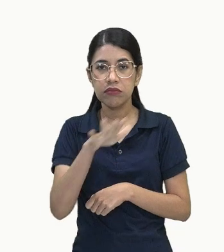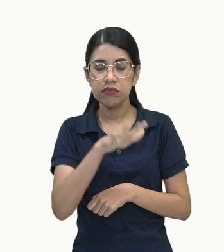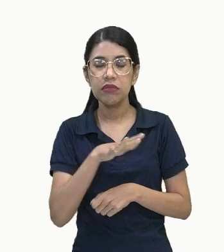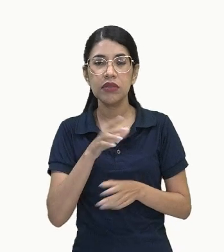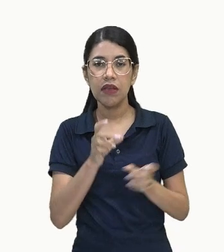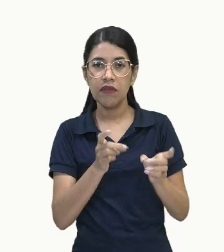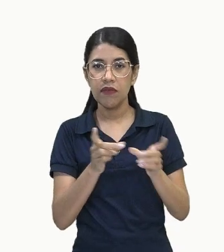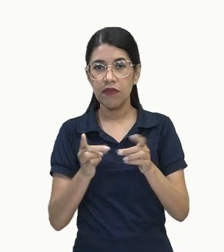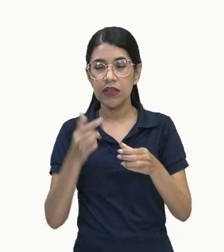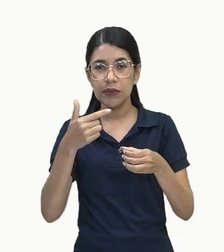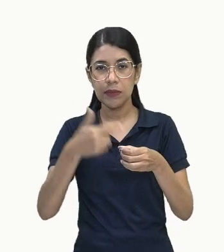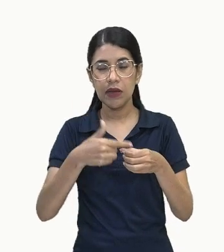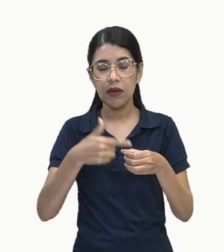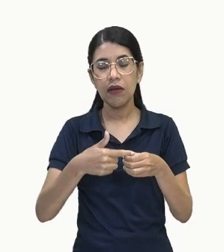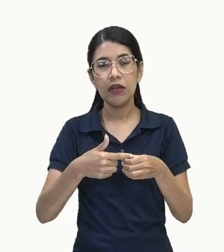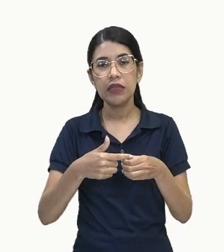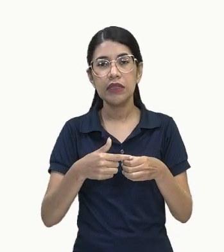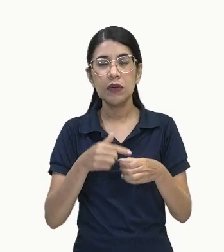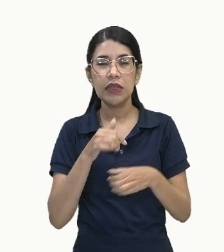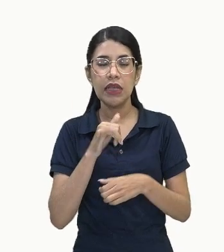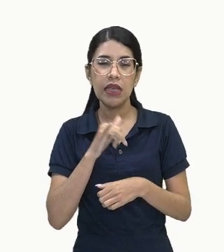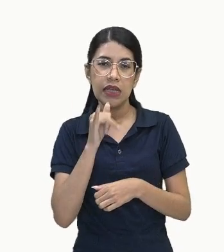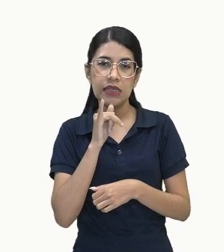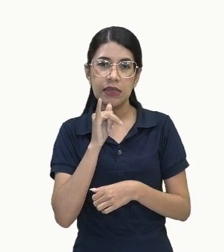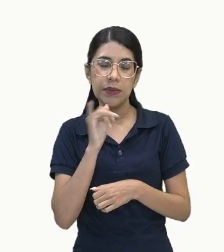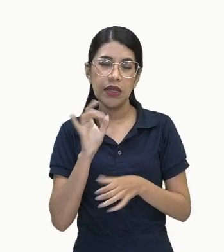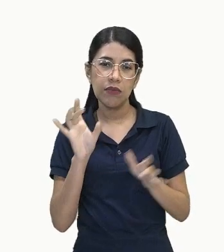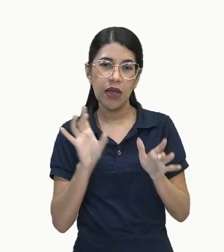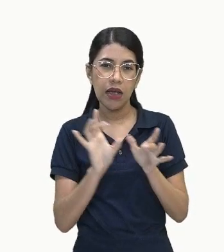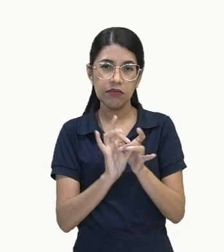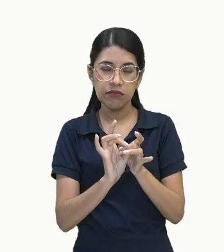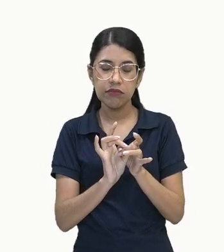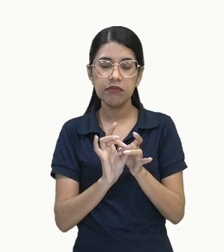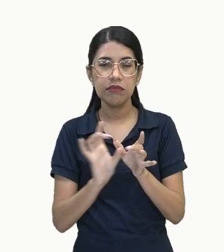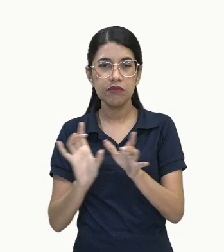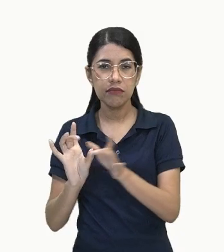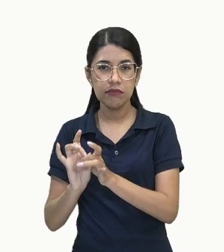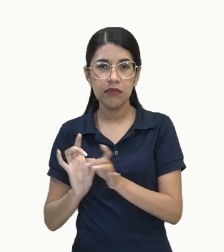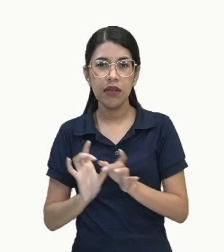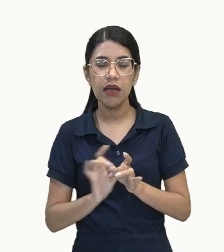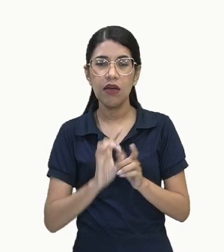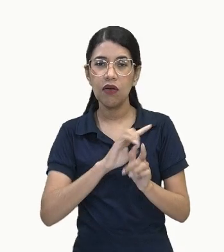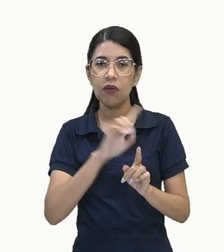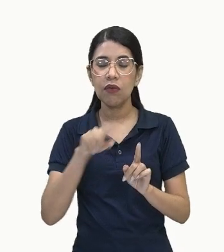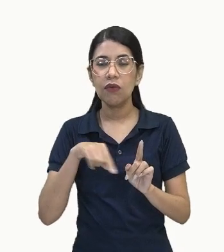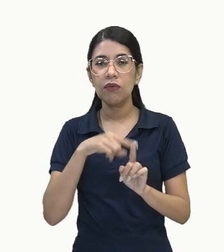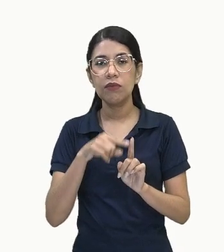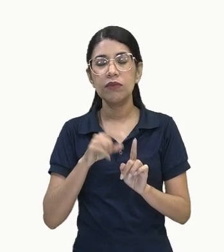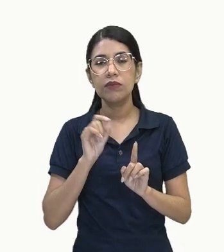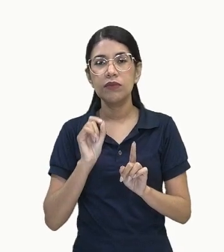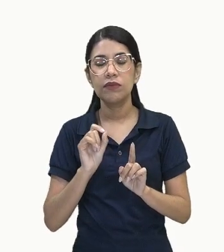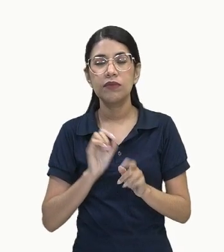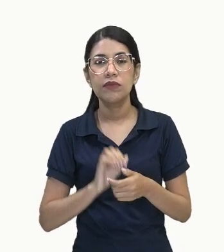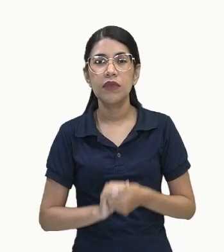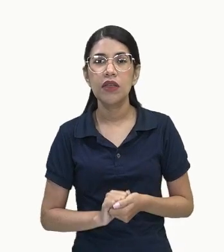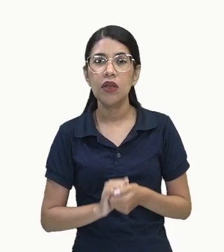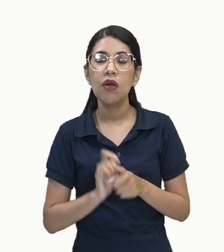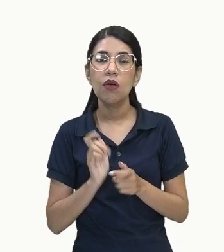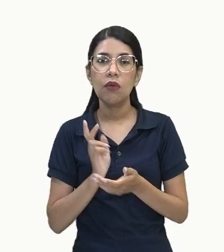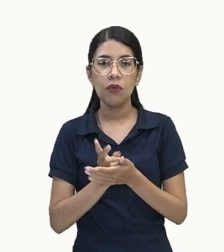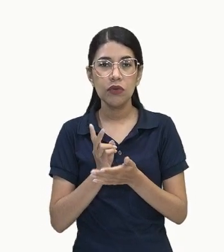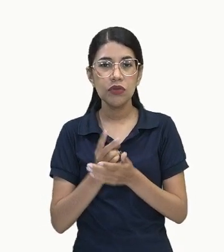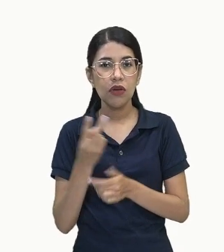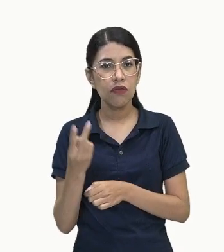há essa associação, digamos assim, de empresas com a finalidade de certa forma, manter o mesmo